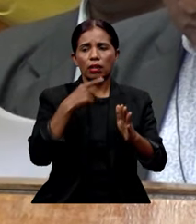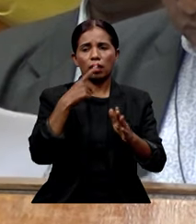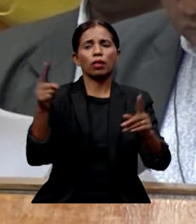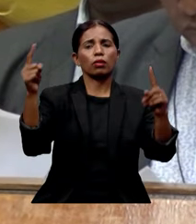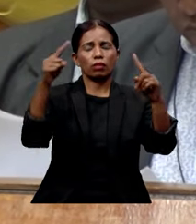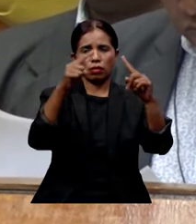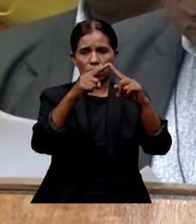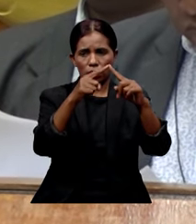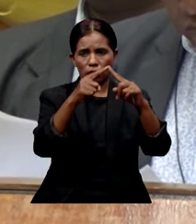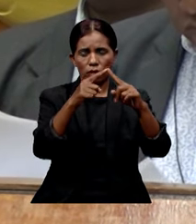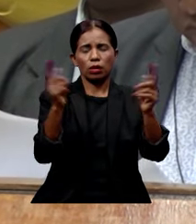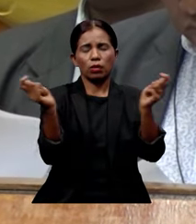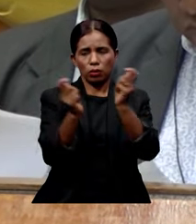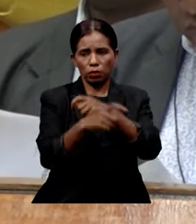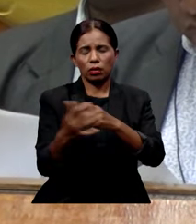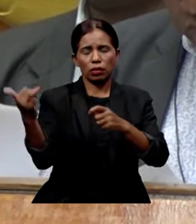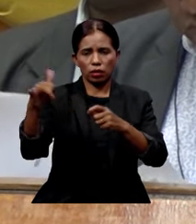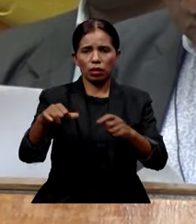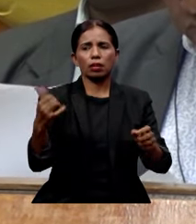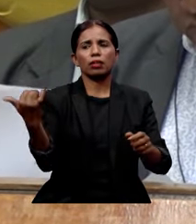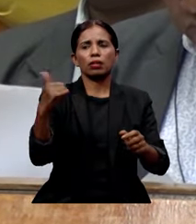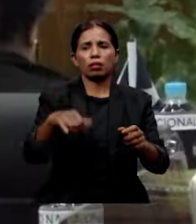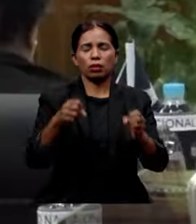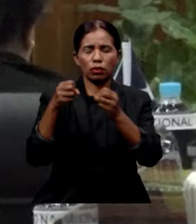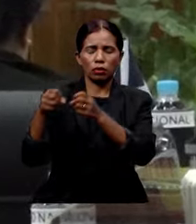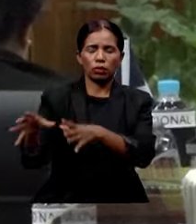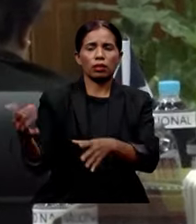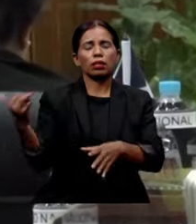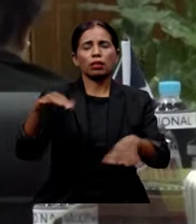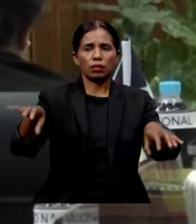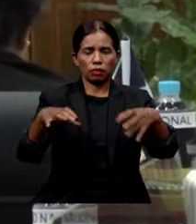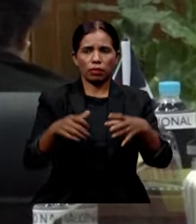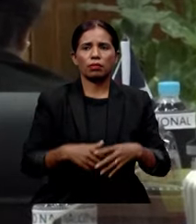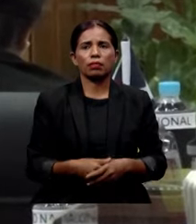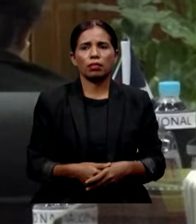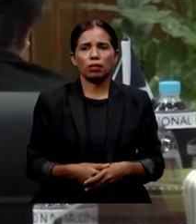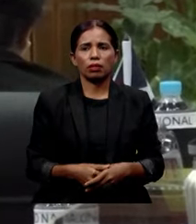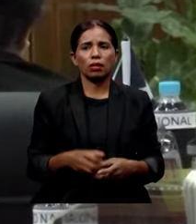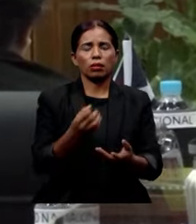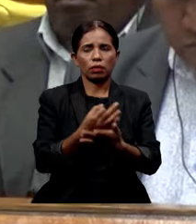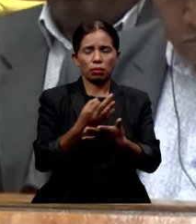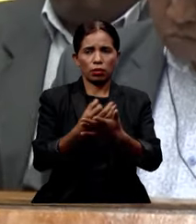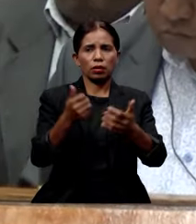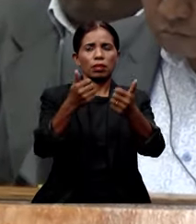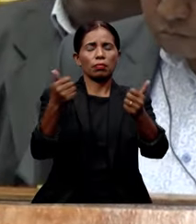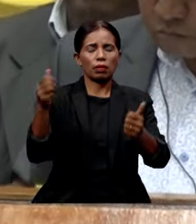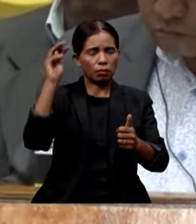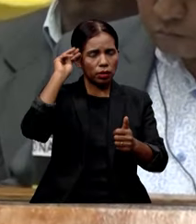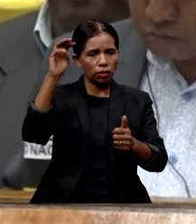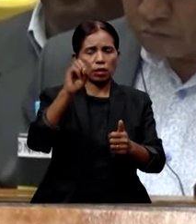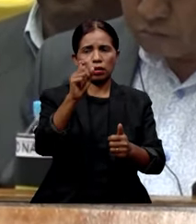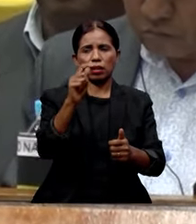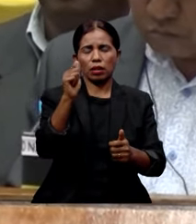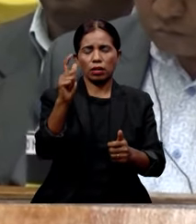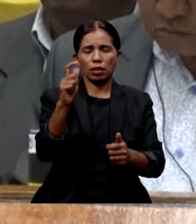nebe troca sira maka sira foi o sistema de serviço. Além de né, orçamento batinang né, ministro da administração estatal prevê orçamento